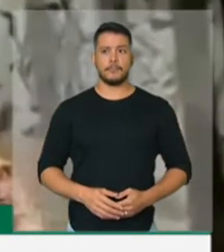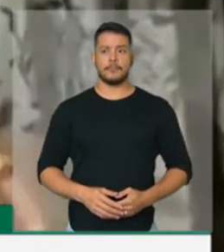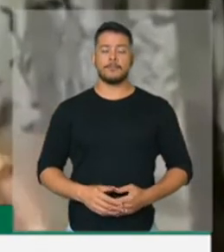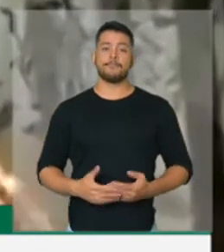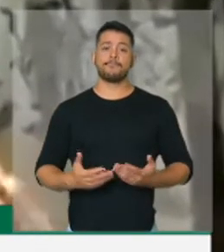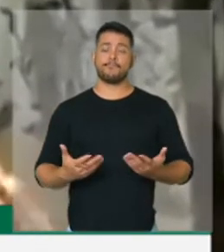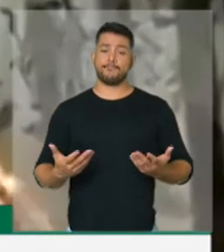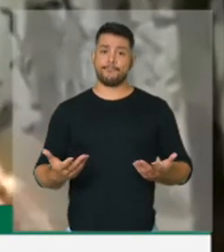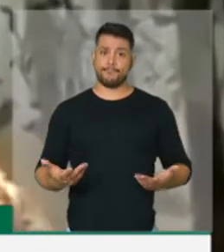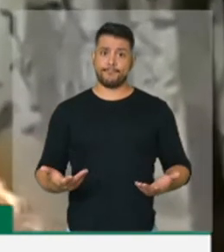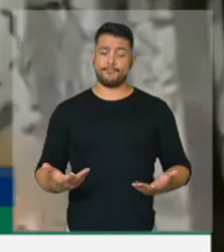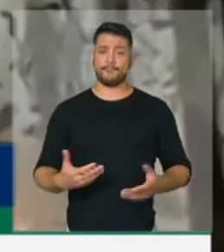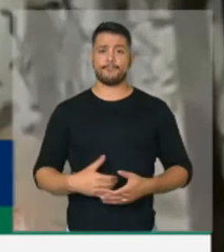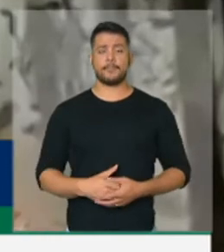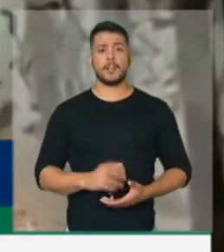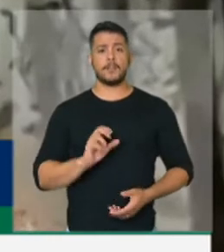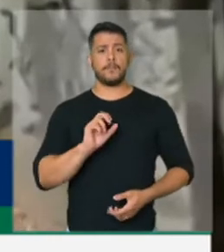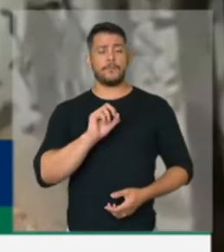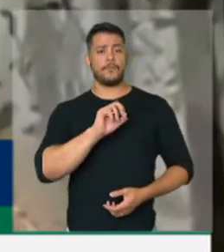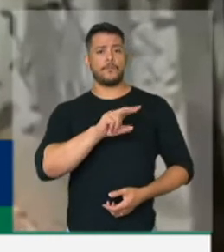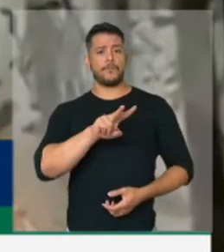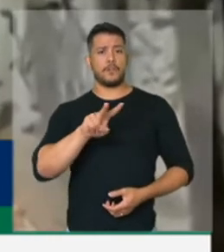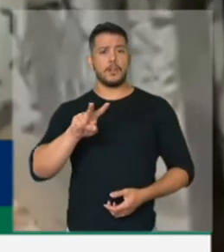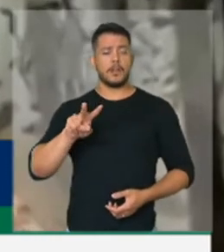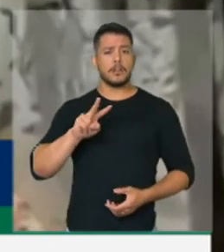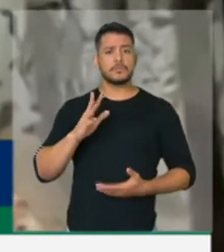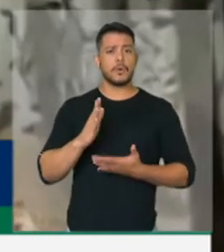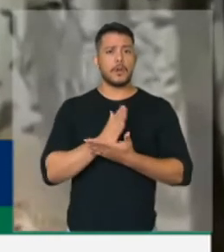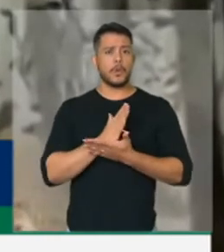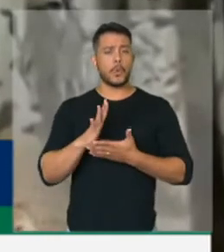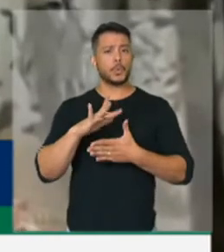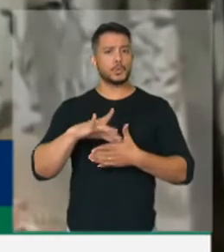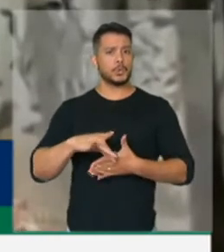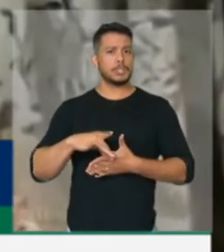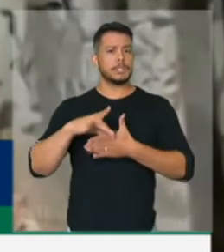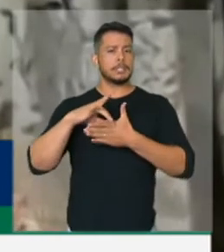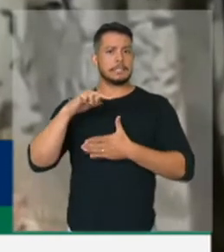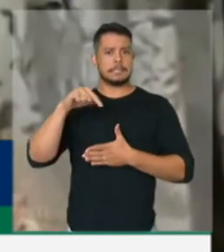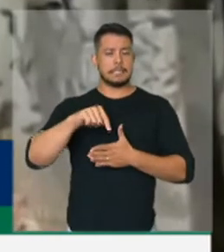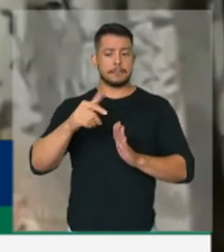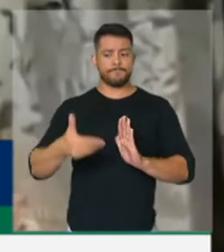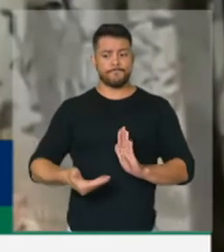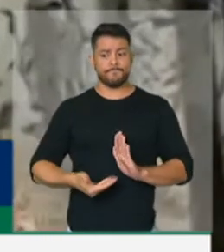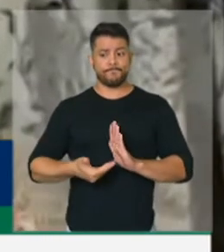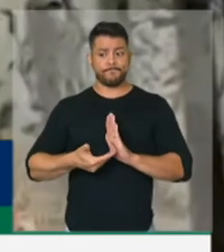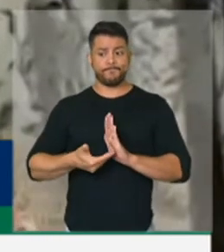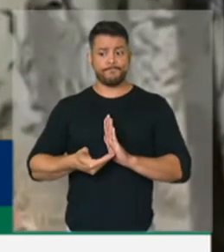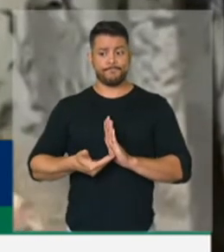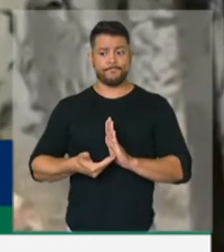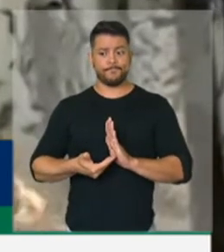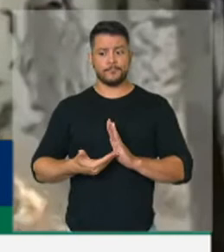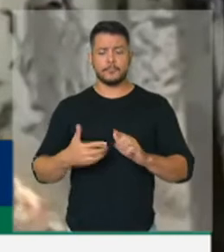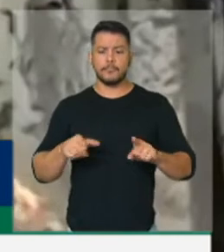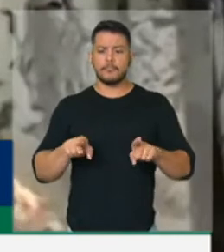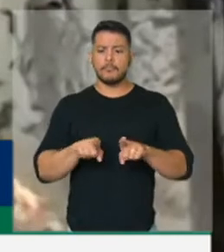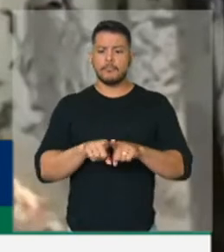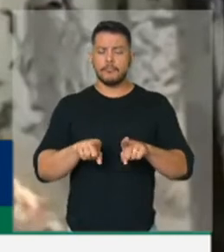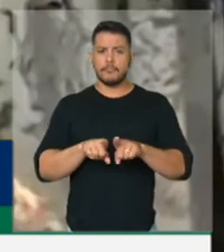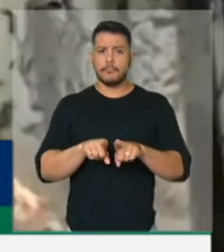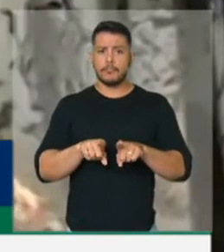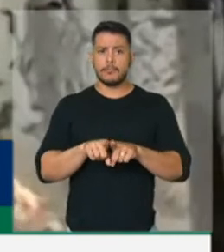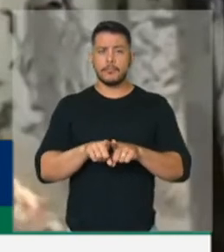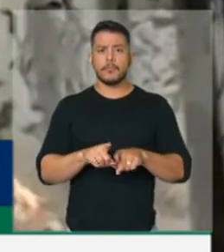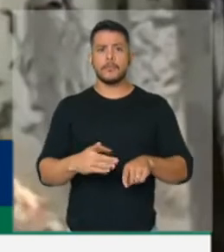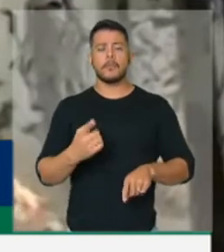impressionante, ouvindo alguns líderes dessa casa e também vendo o que é a presença do